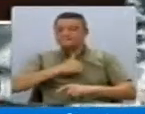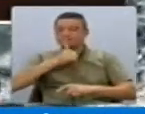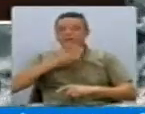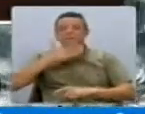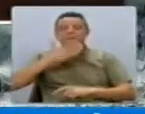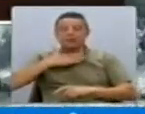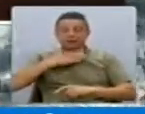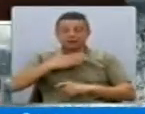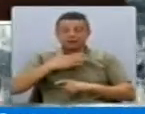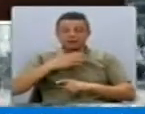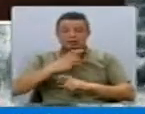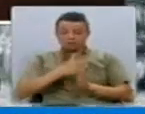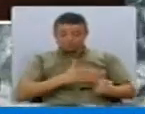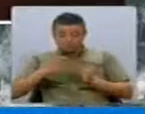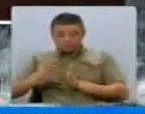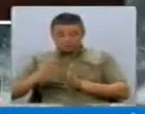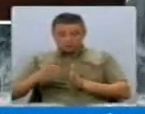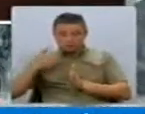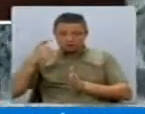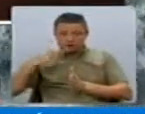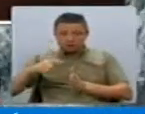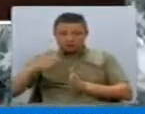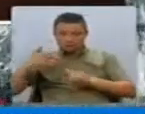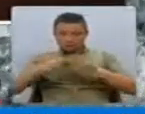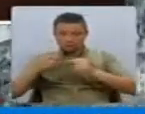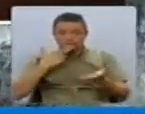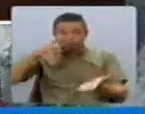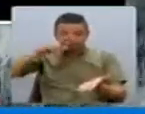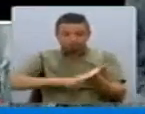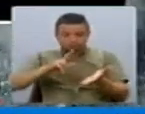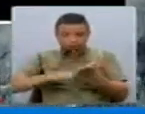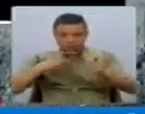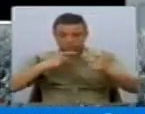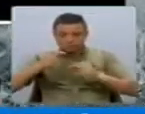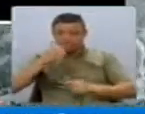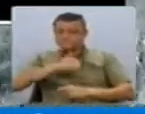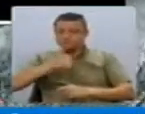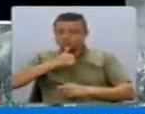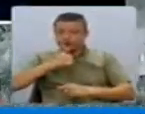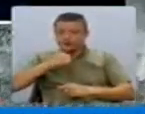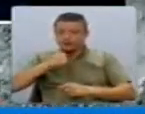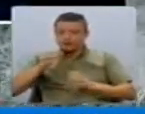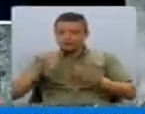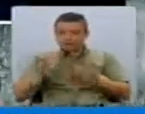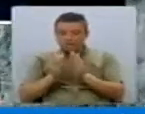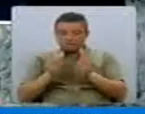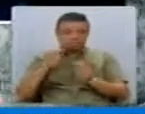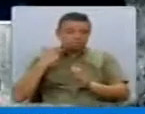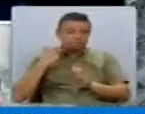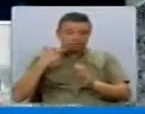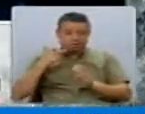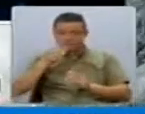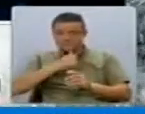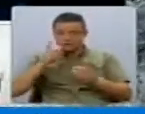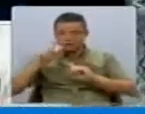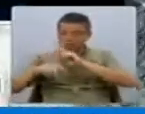brancas. Correspondem, por um lado, ou a um tipo mesmo de estrelas, como é o caso das estrelas vermelhas, das anãs vermelhas, aliás, ou estrelas que não chegam a